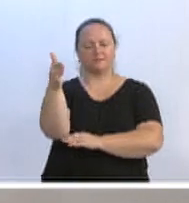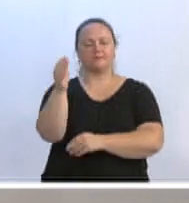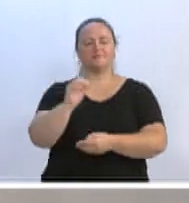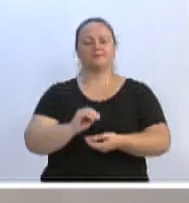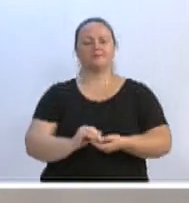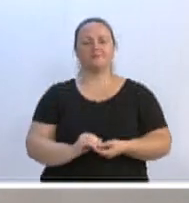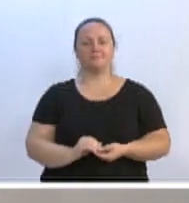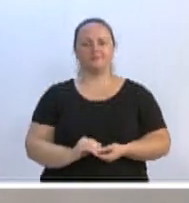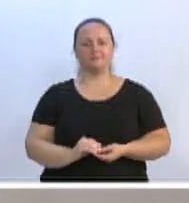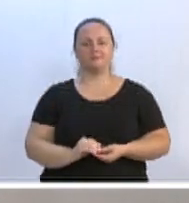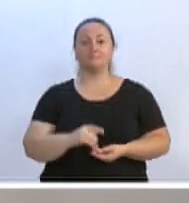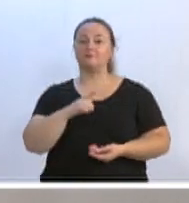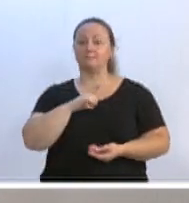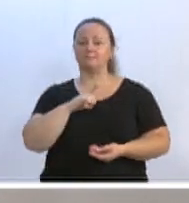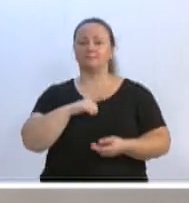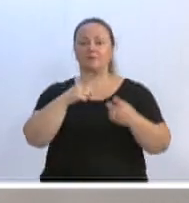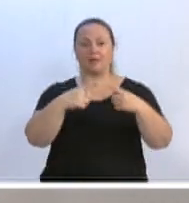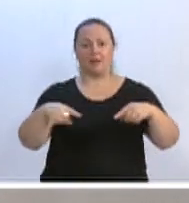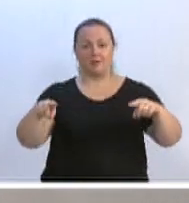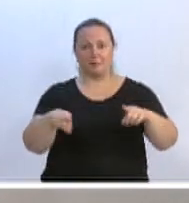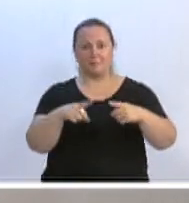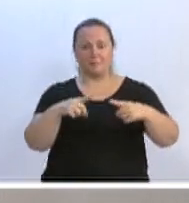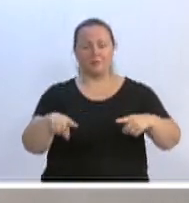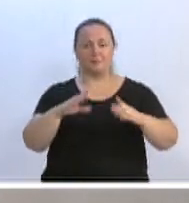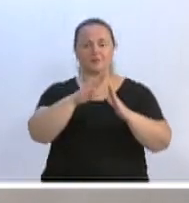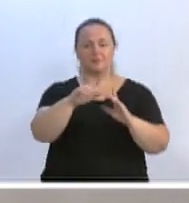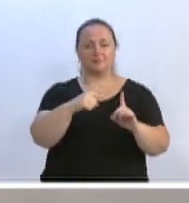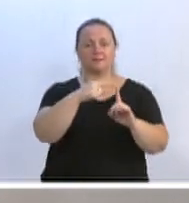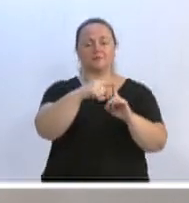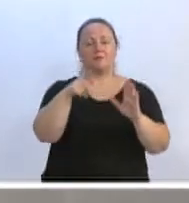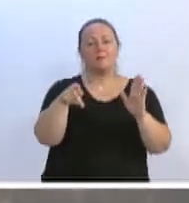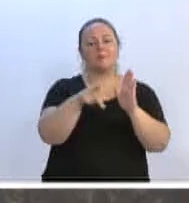brasileiro pelos músicos da Igreja Cristã Maranata.